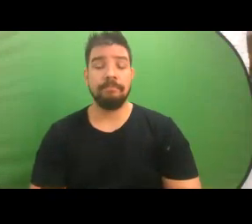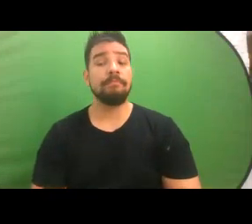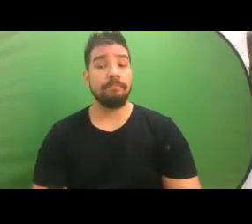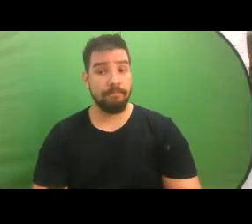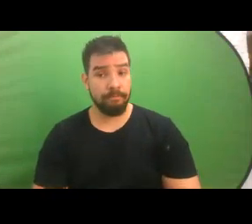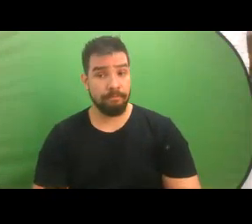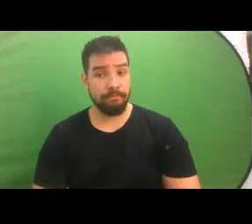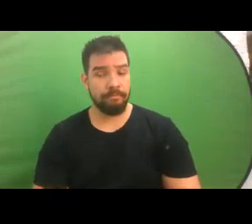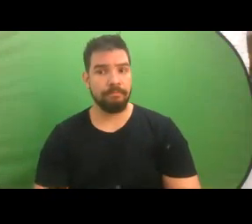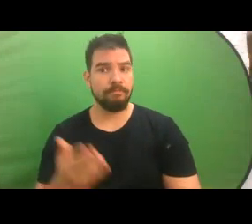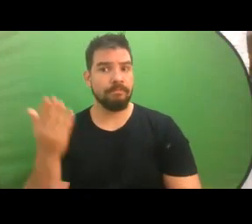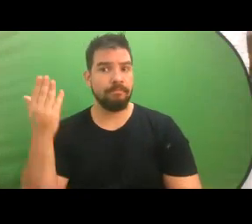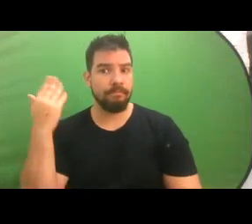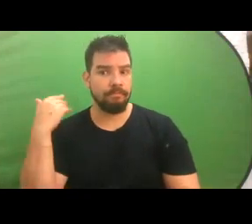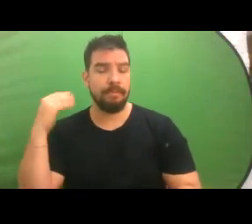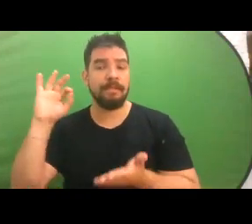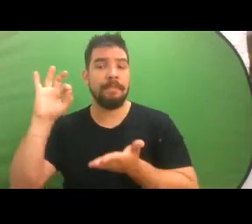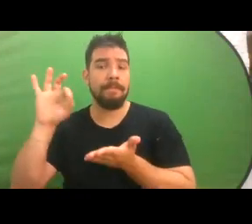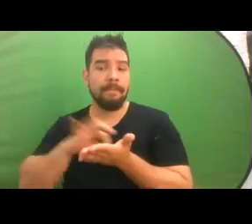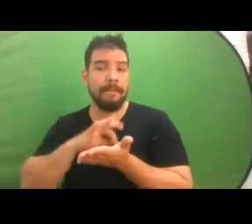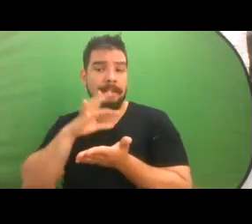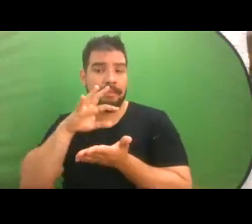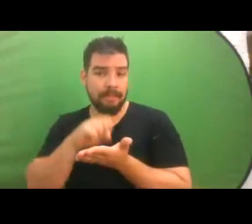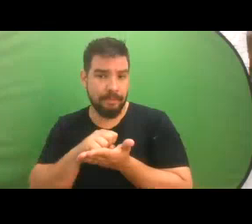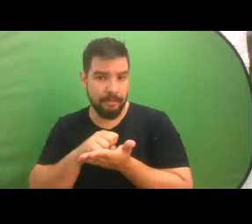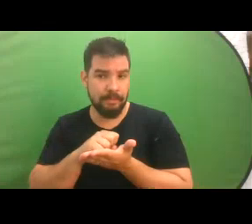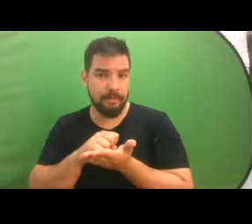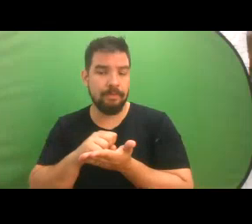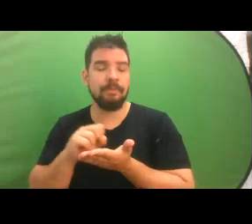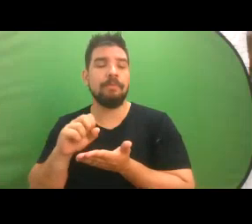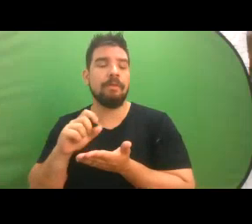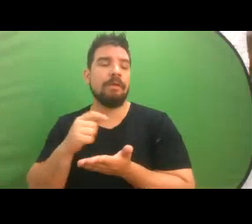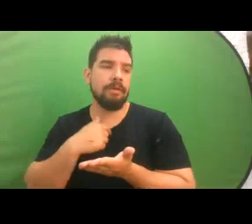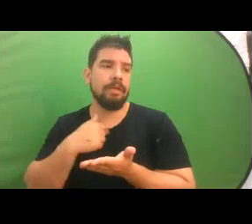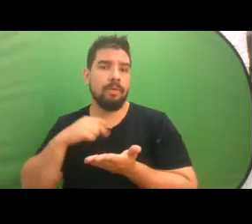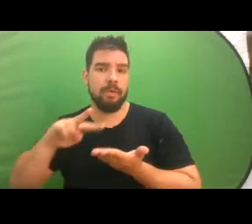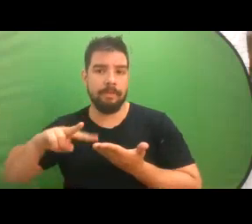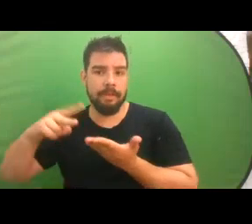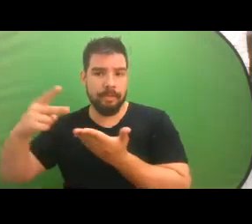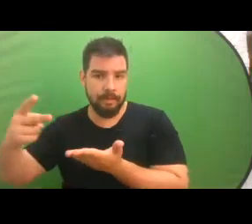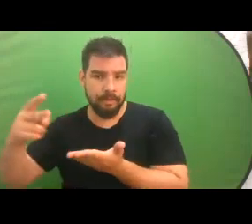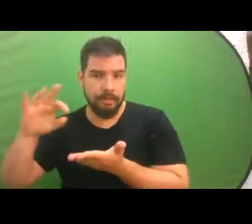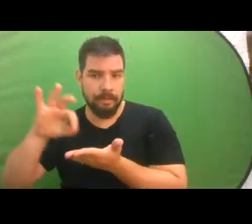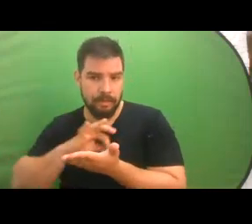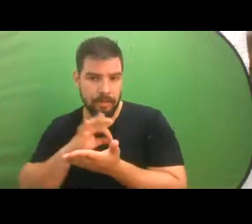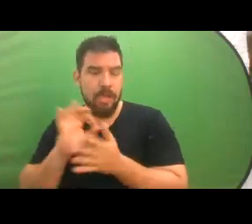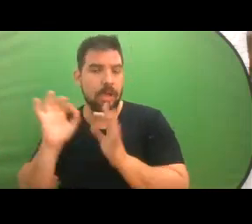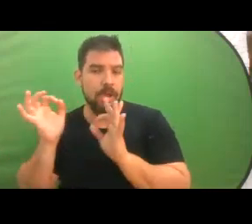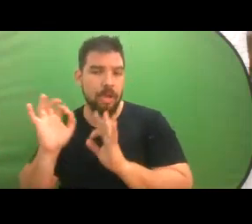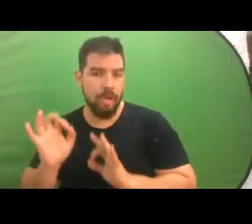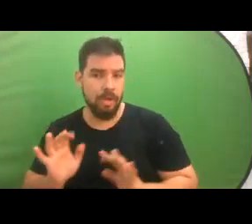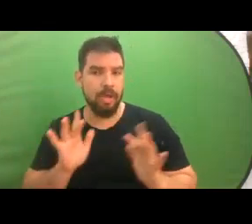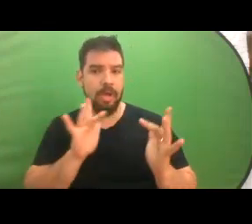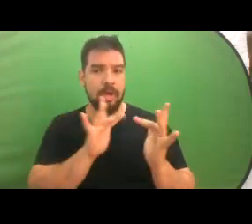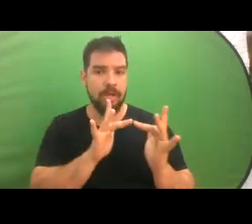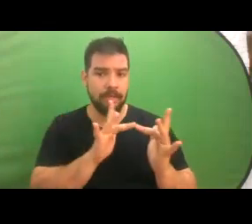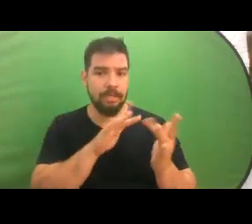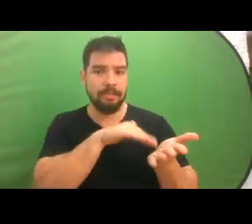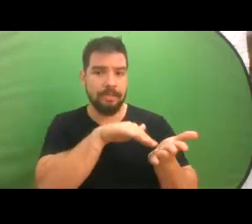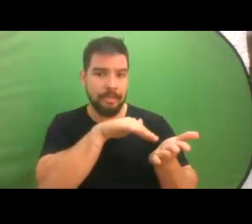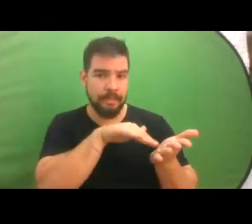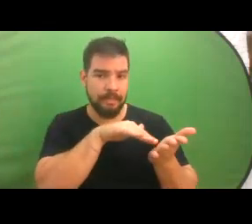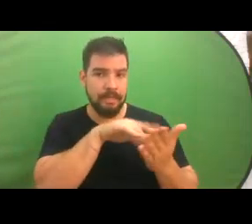as rematrículas, eu fiz a minha rematrícula toda organizada e entrei em contato com a secretaria virtual